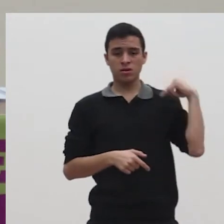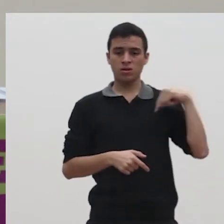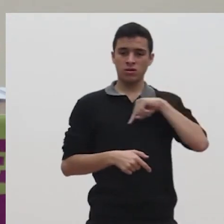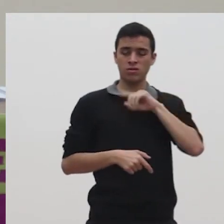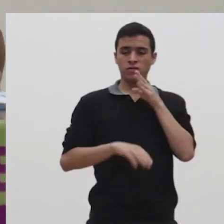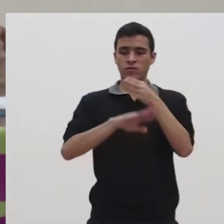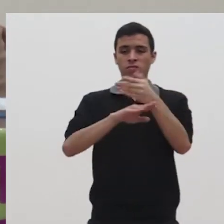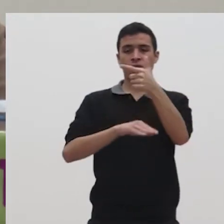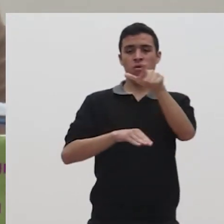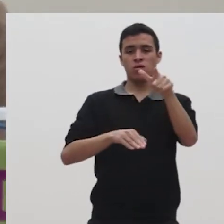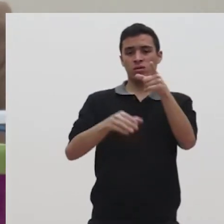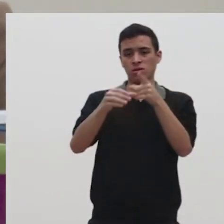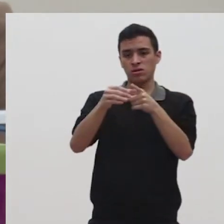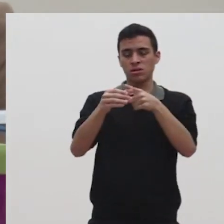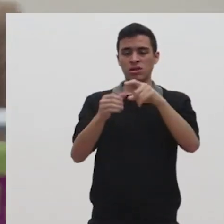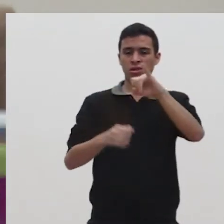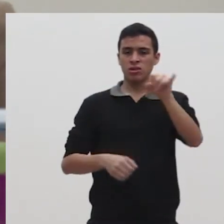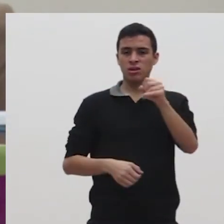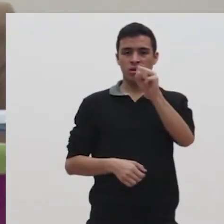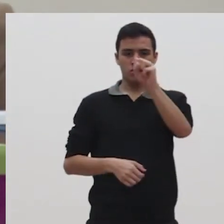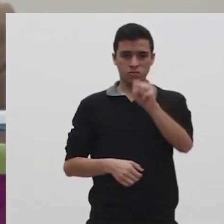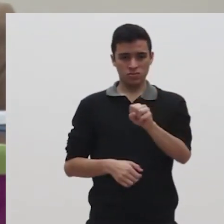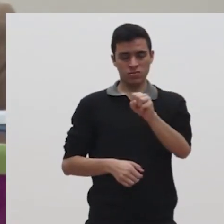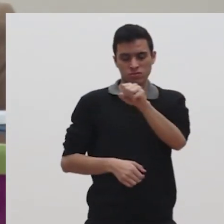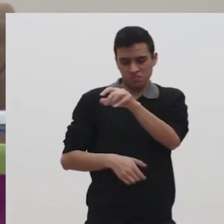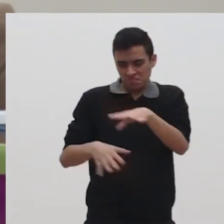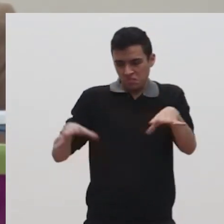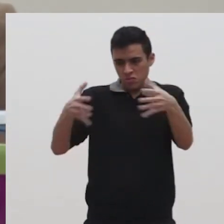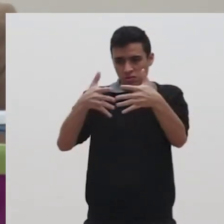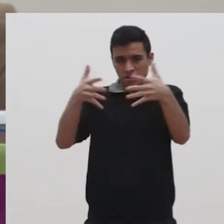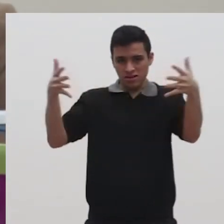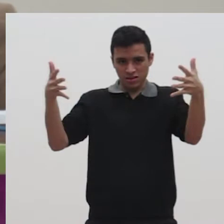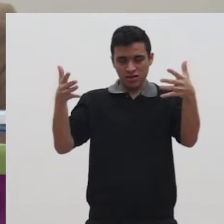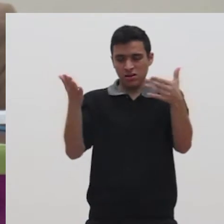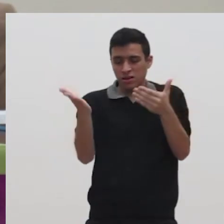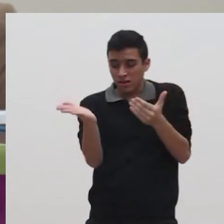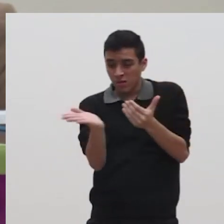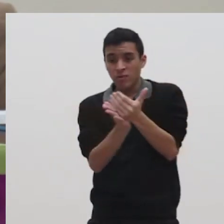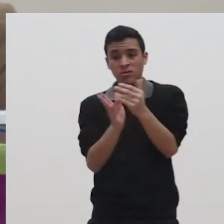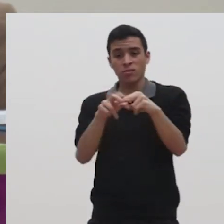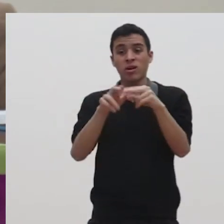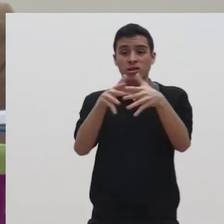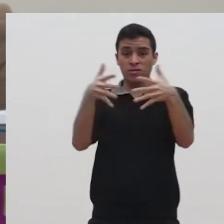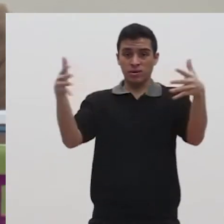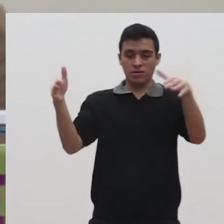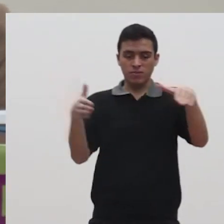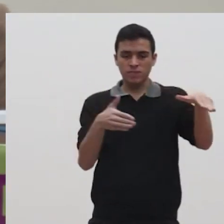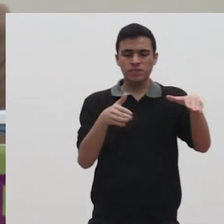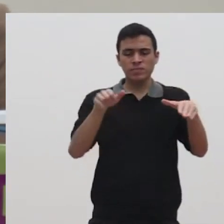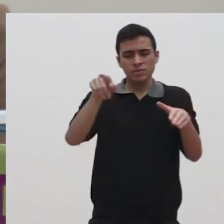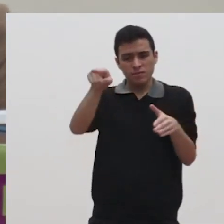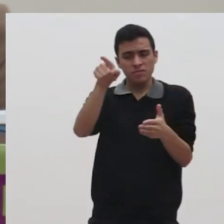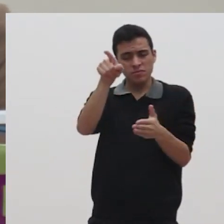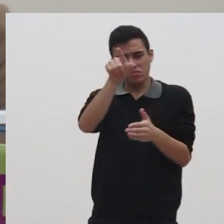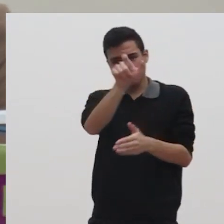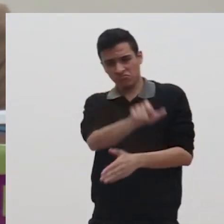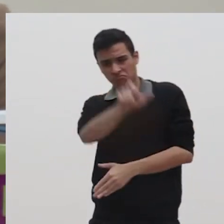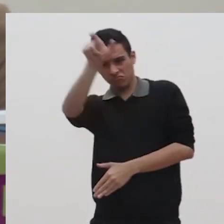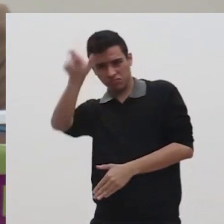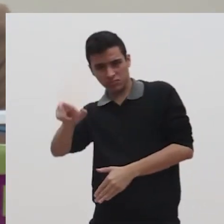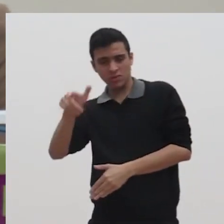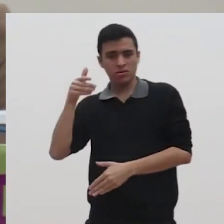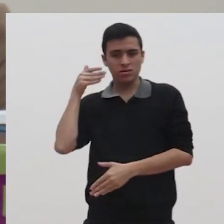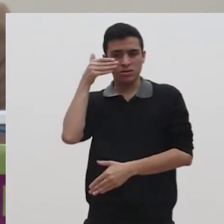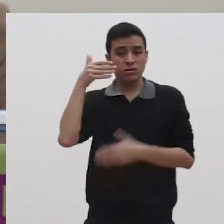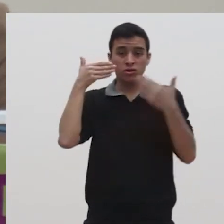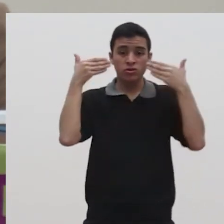estivemos em Jandaia do Sul, é um campus resultado de uma expansão, que nasceu com a expansão. E lá, o discurso de ambos os candidatos diante